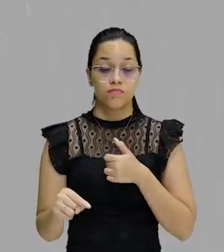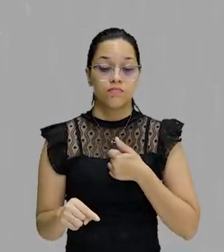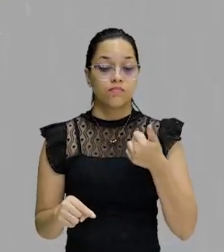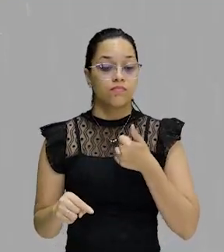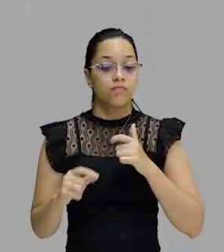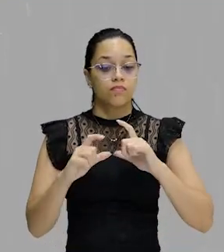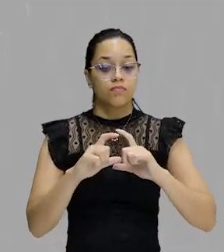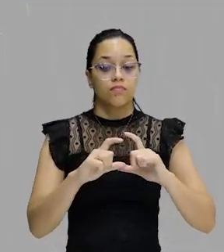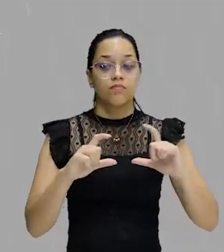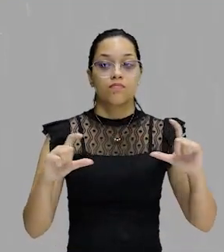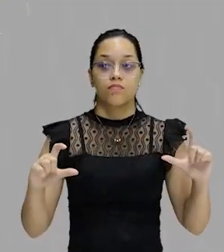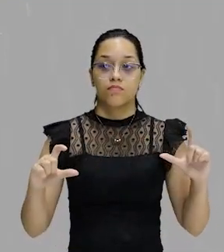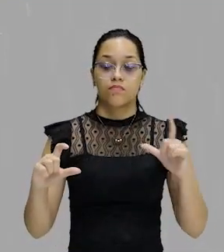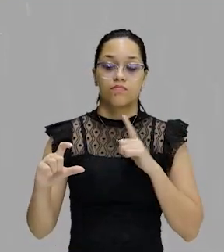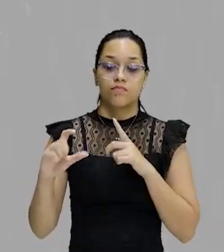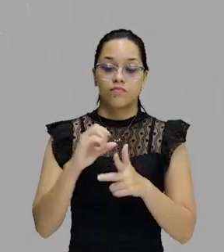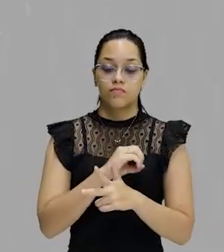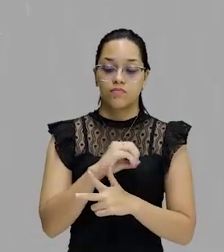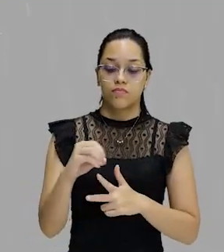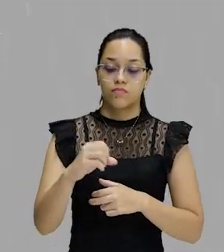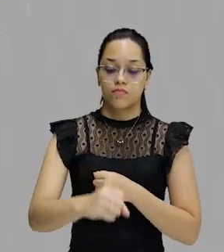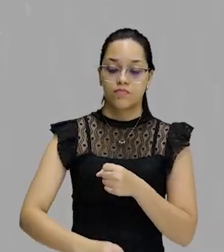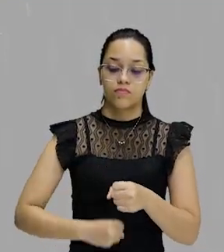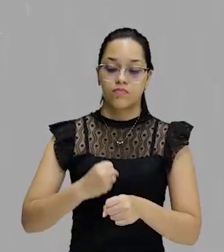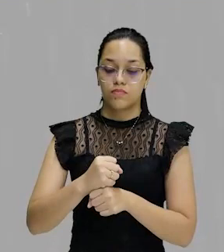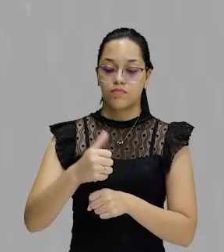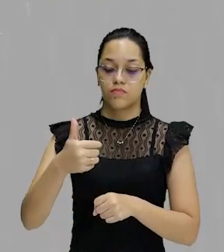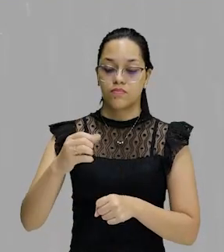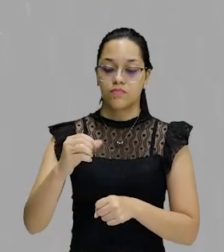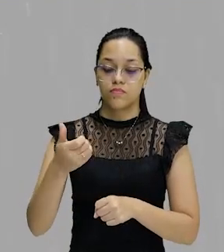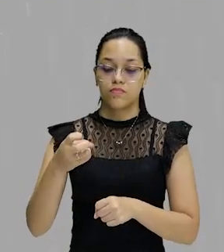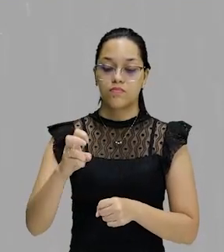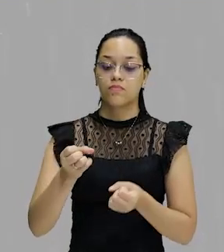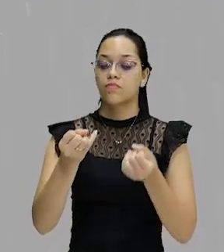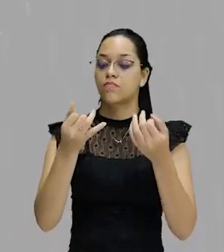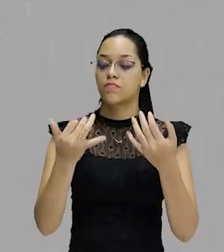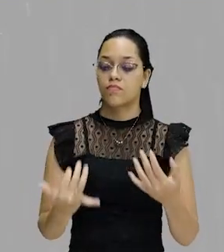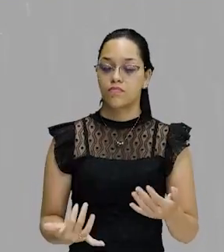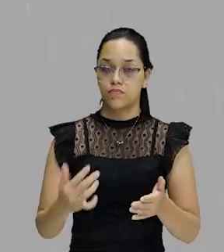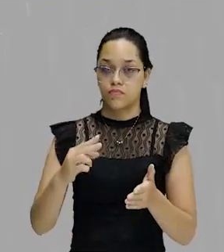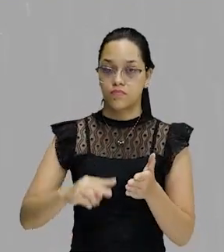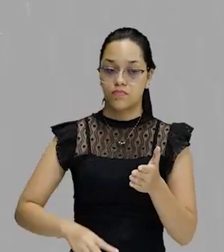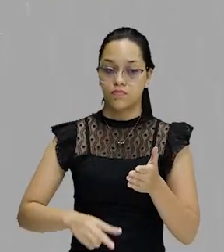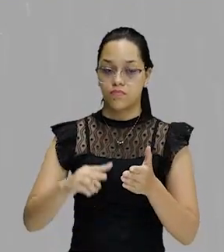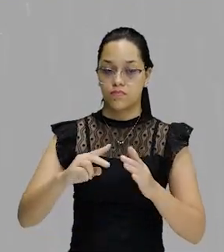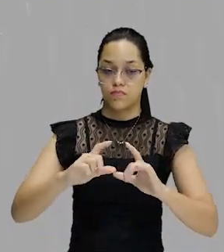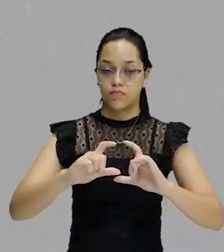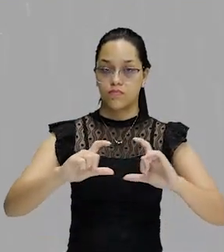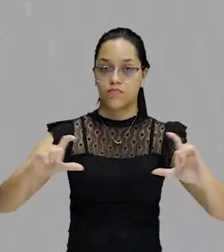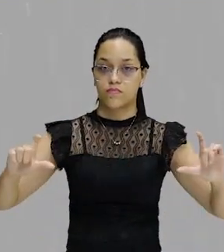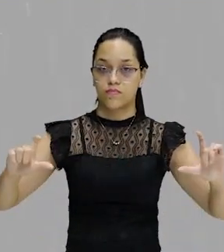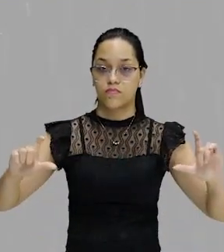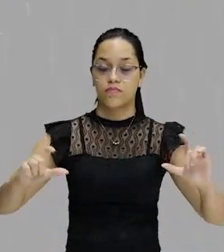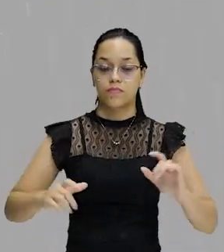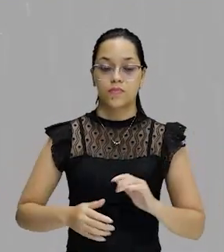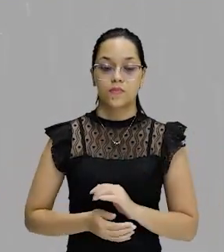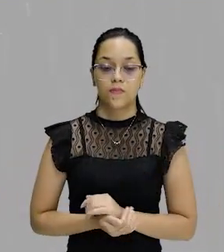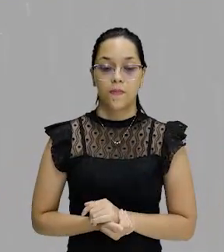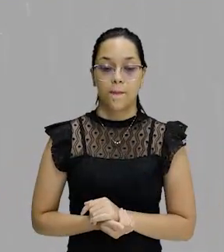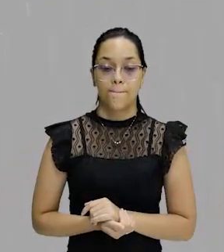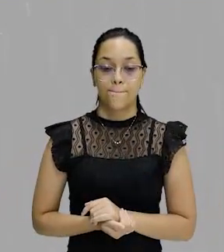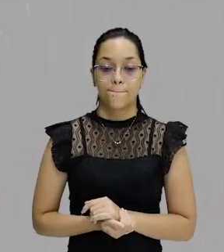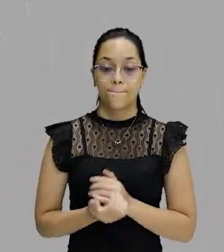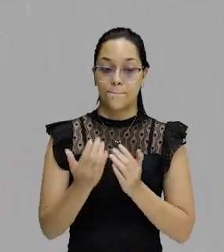desse item do Enem 2015, que ele nos mostra o seguinte. No início foram as cidades, olha só. Ele já